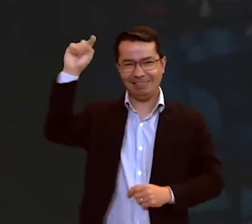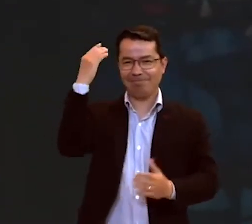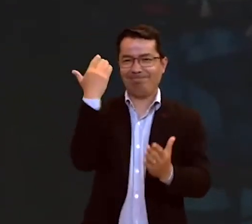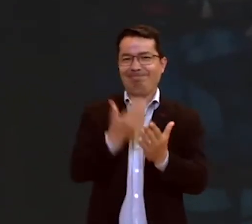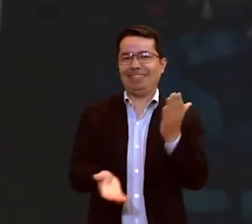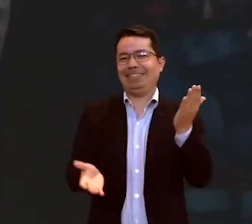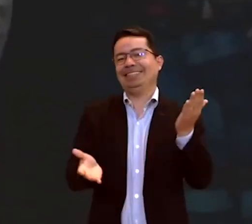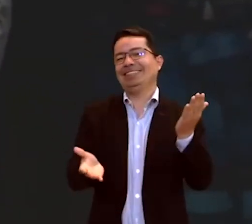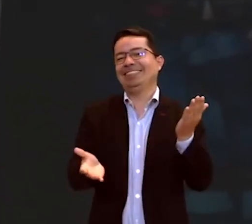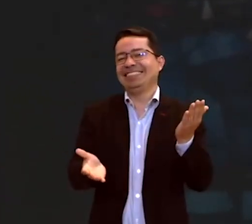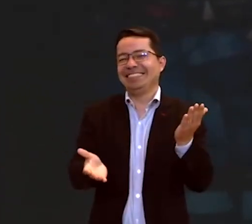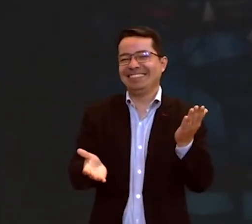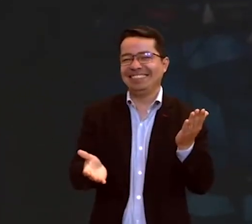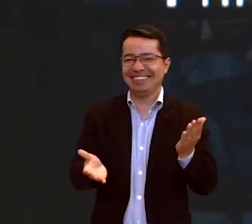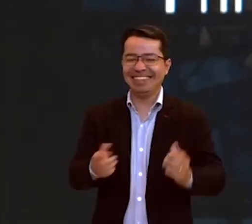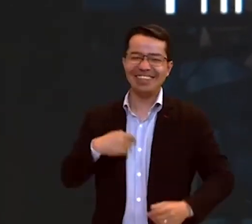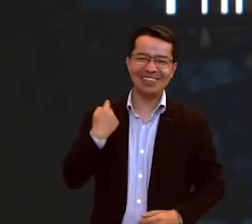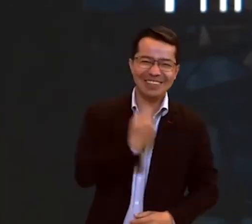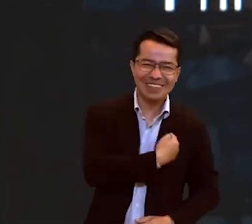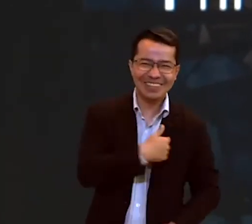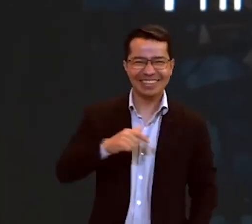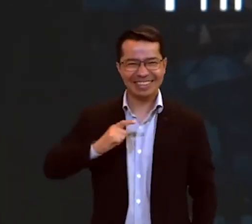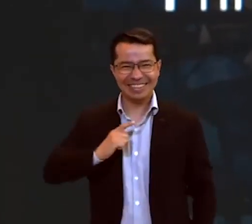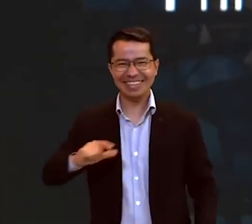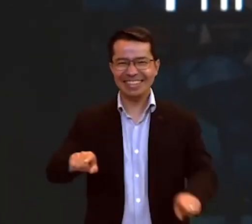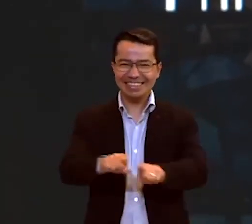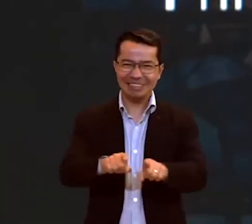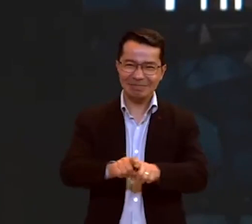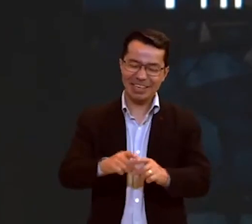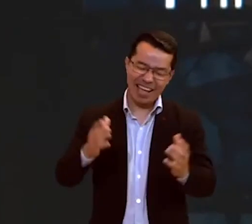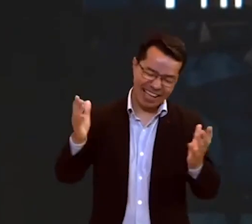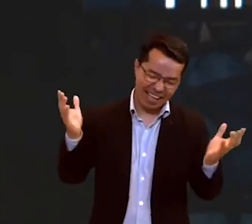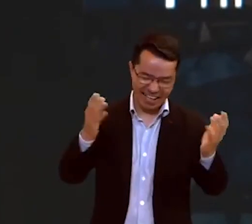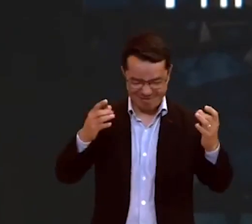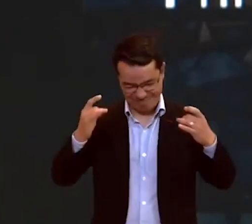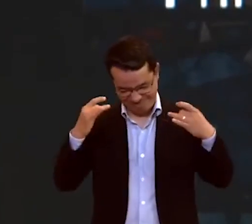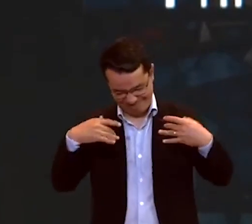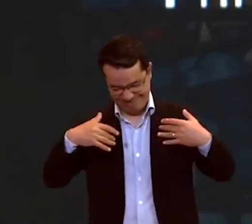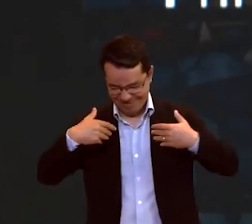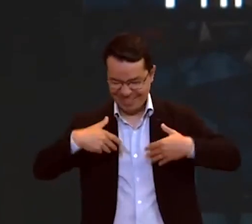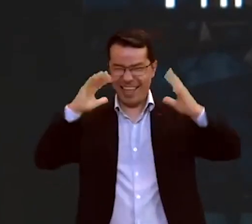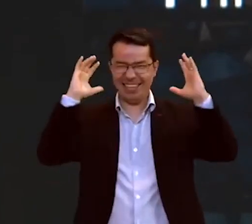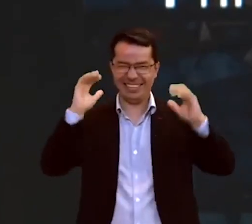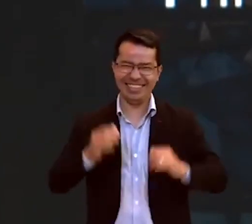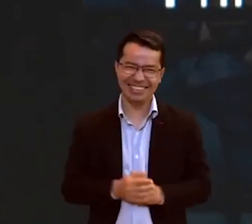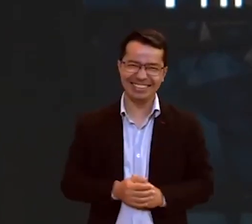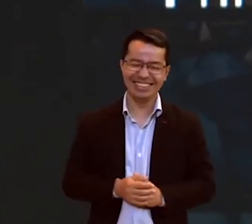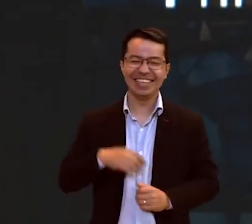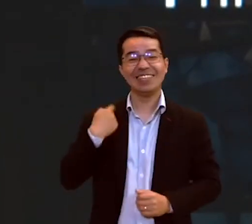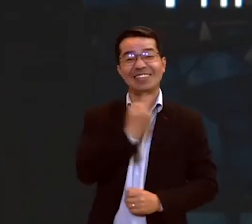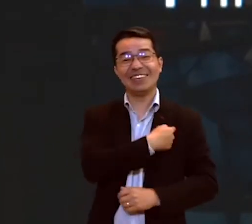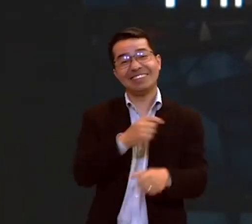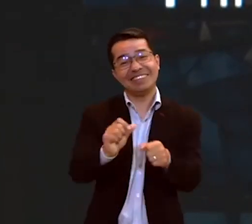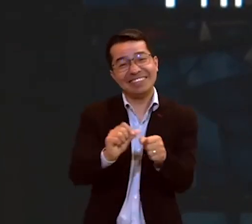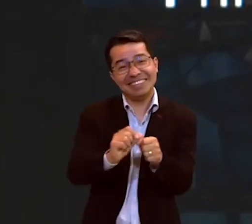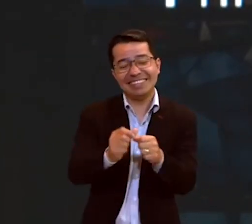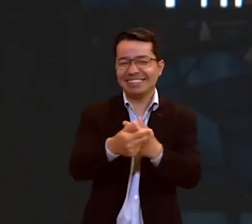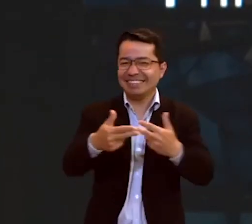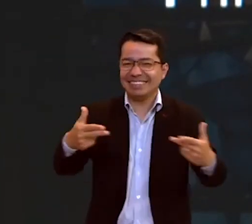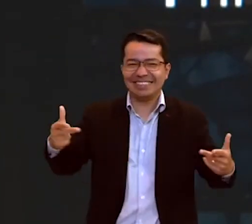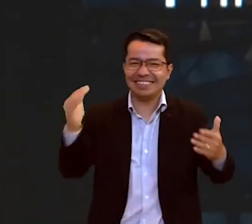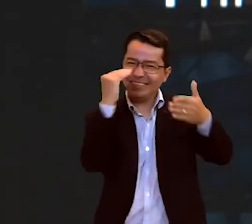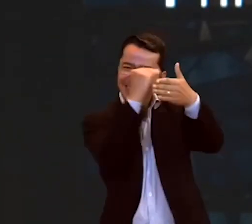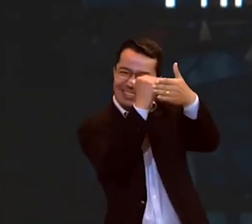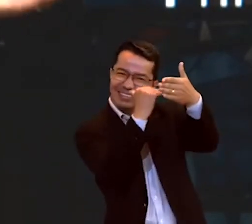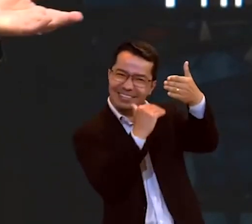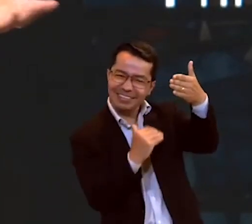abaixo, já não deu certo, a gente muda e fala: não, acho que eu vou me contentar do jeito que está. E a gente vai fazendo isso. Mas a verdade é que